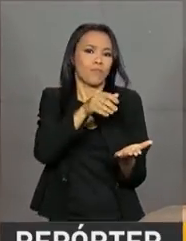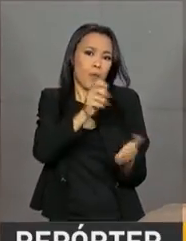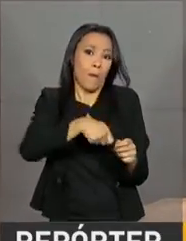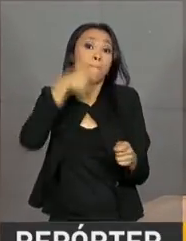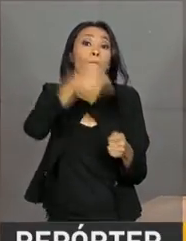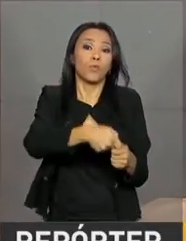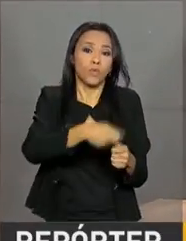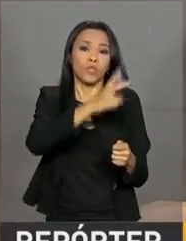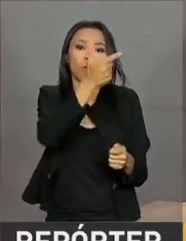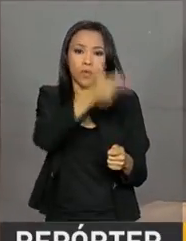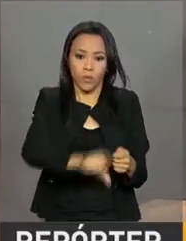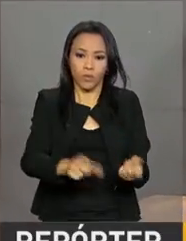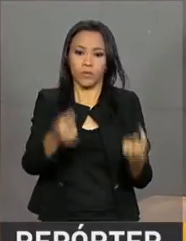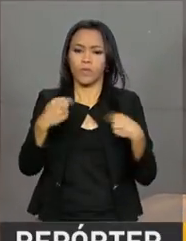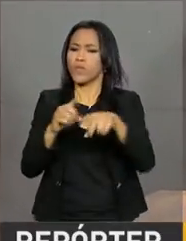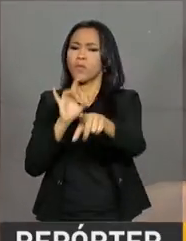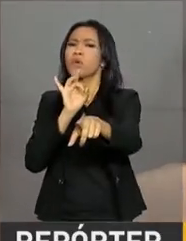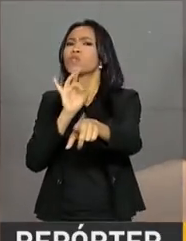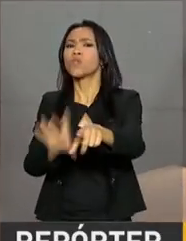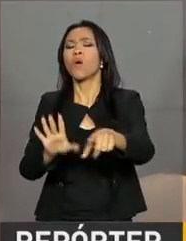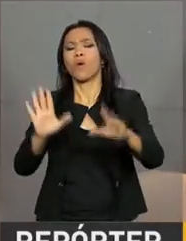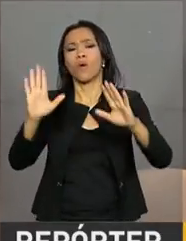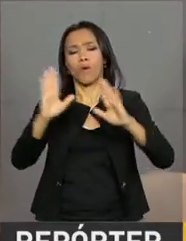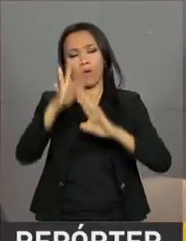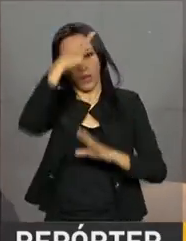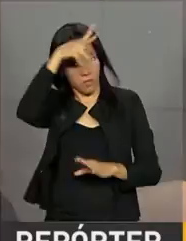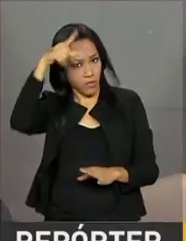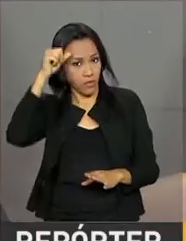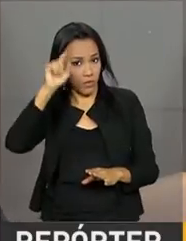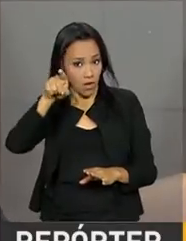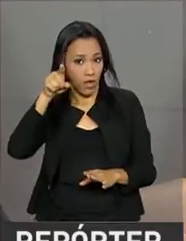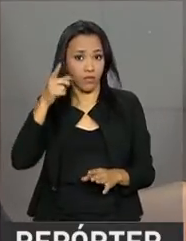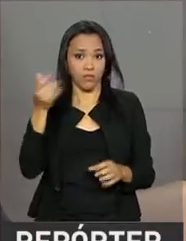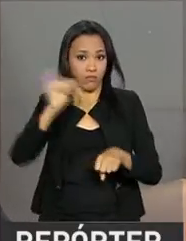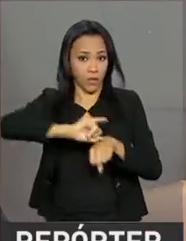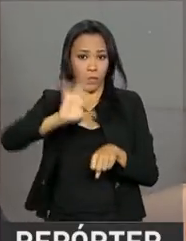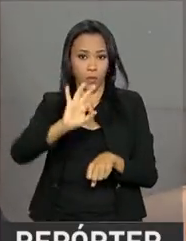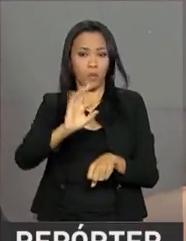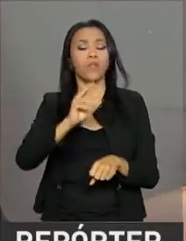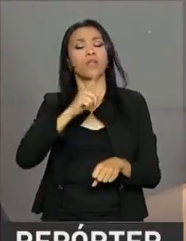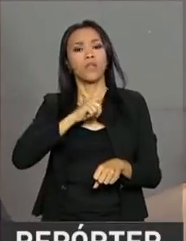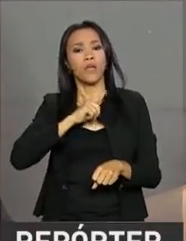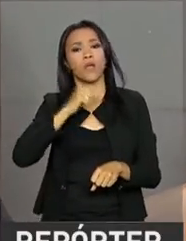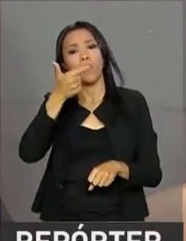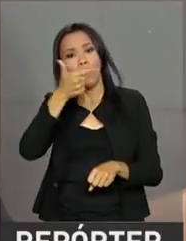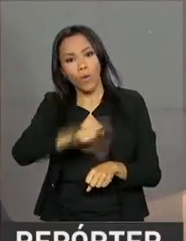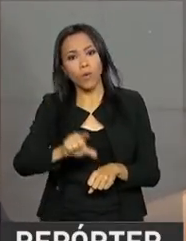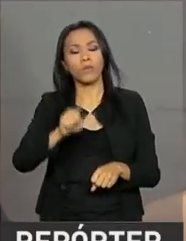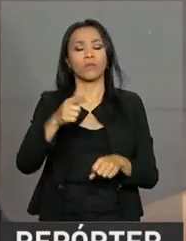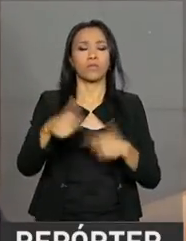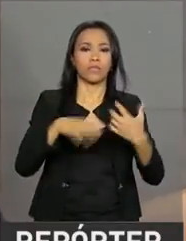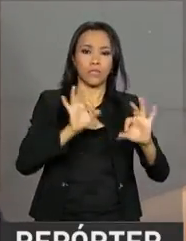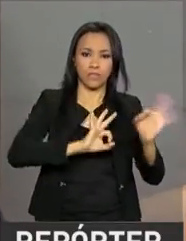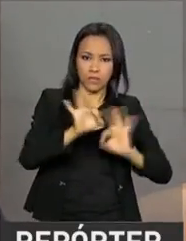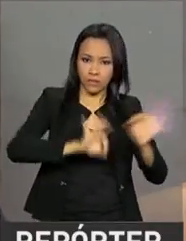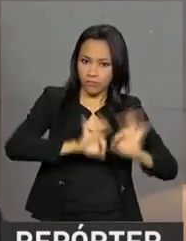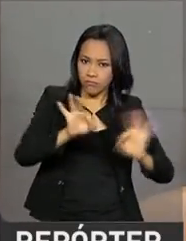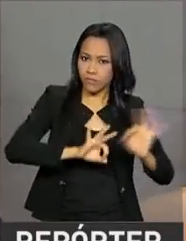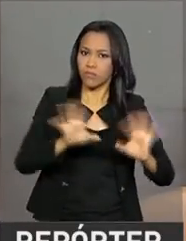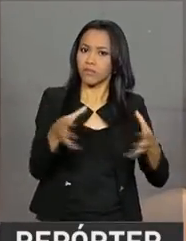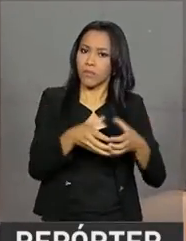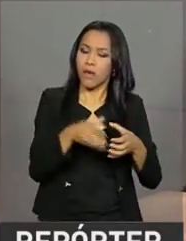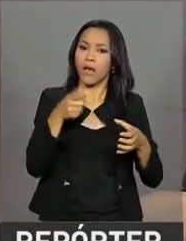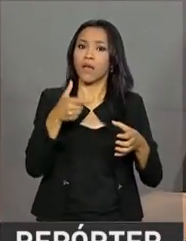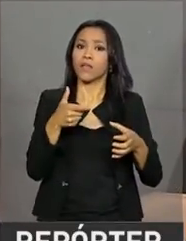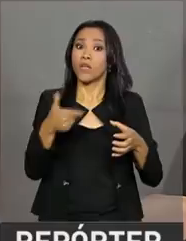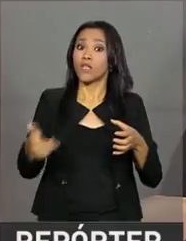Manaus aí outro lugar onde já eclodiu algum tipo de questão mas sim ter um trabalho né preventivo que essa missão possa chegar